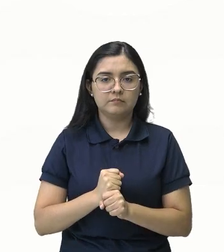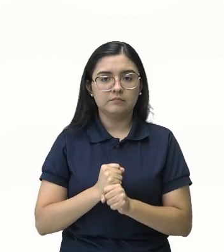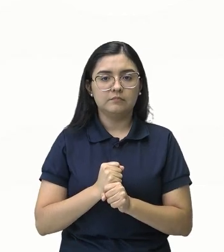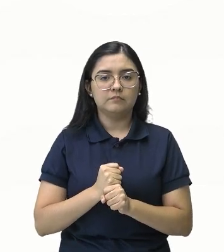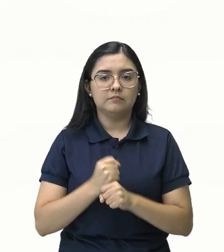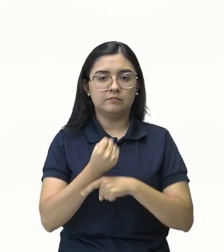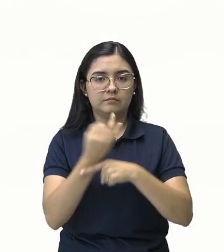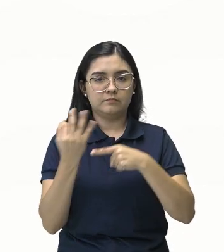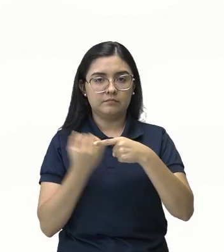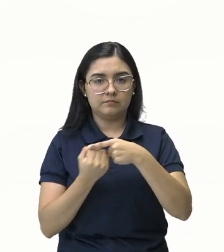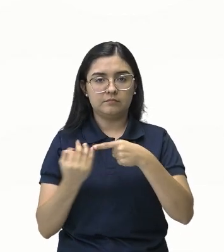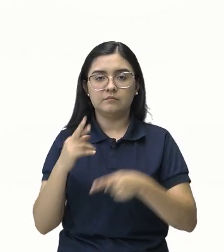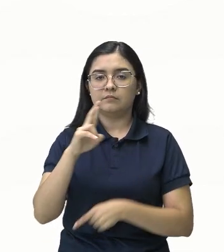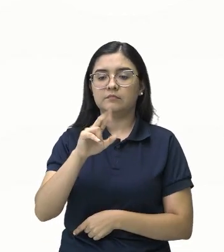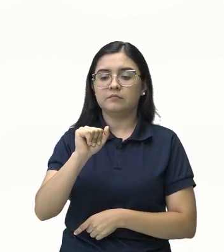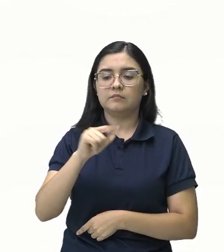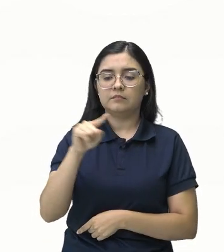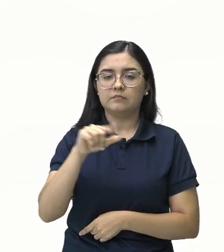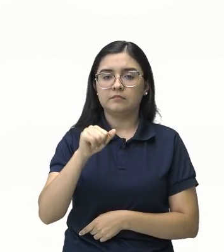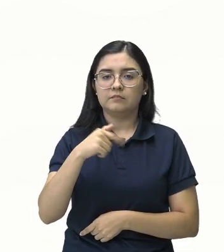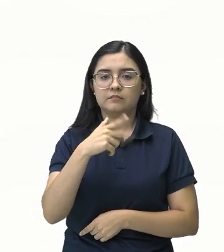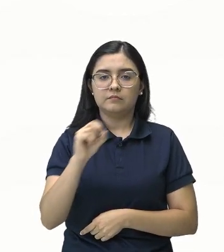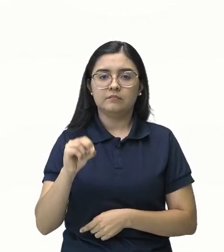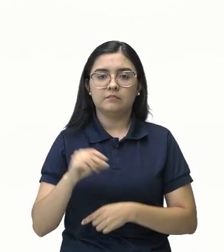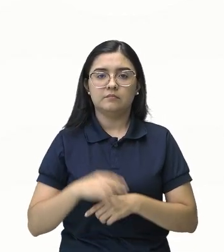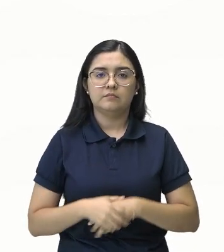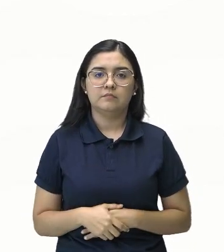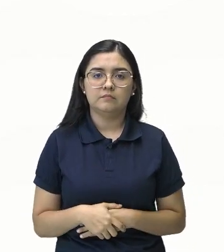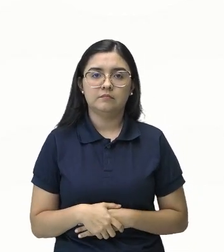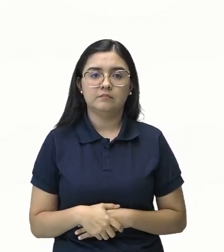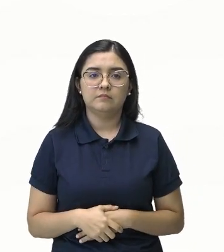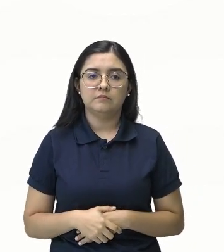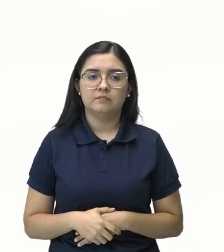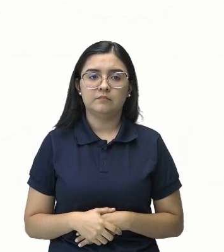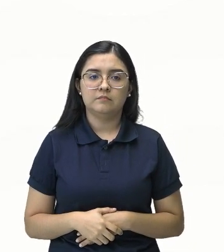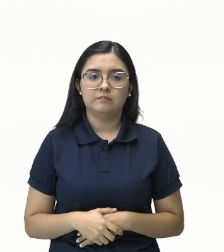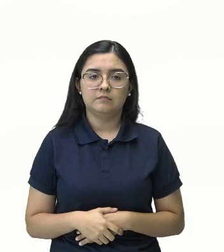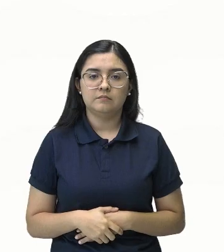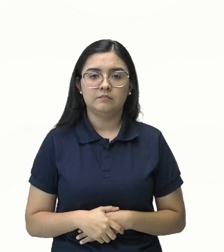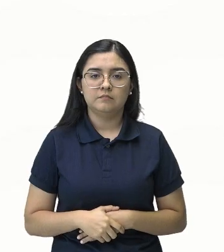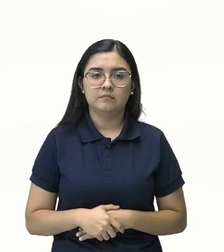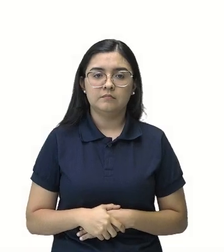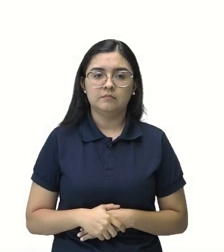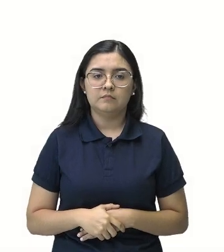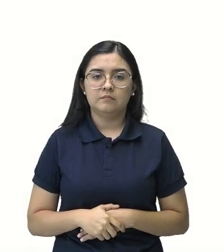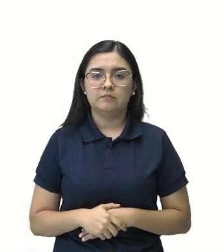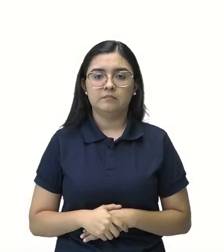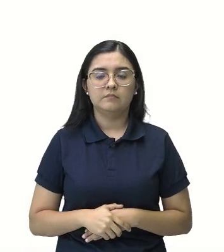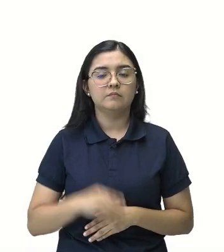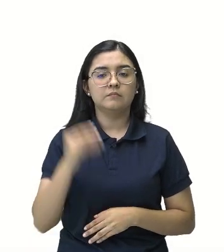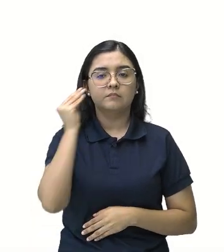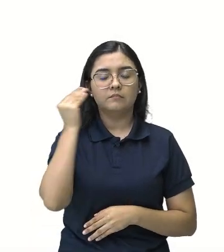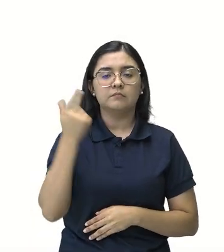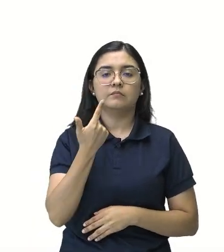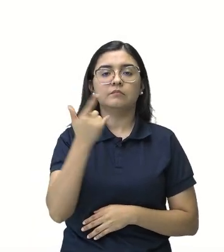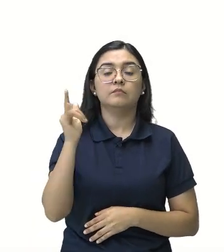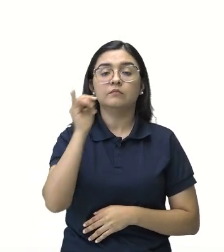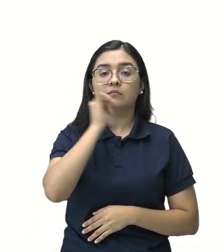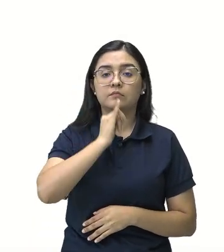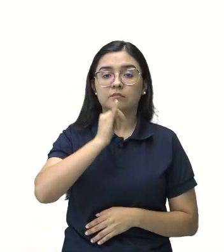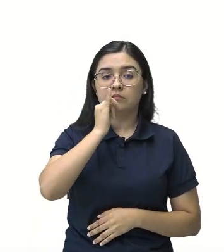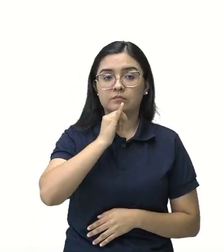razão? Tá? Então, vamos aqui ver um outro exemplozinho.